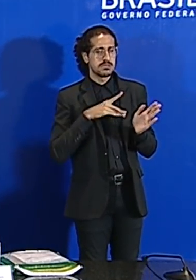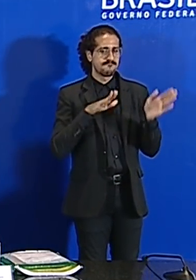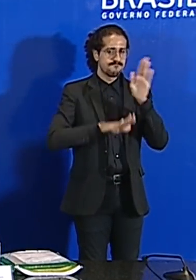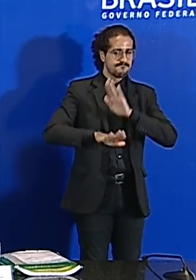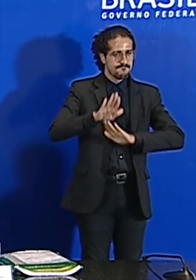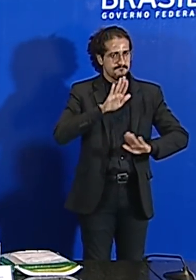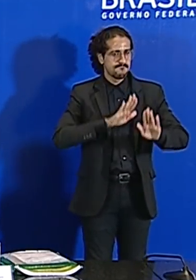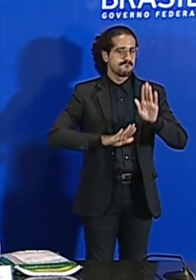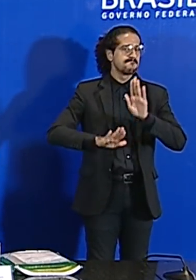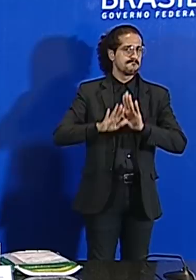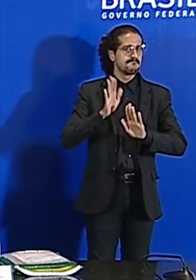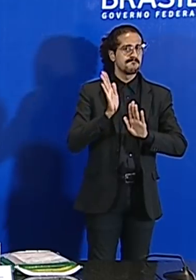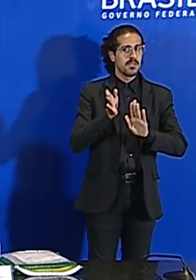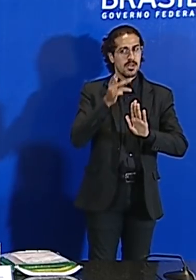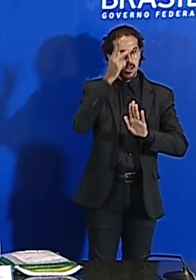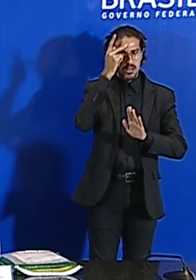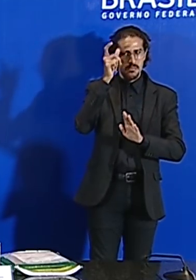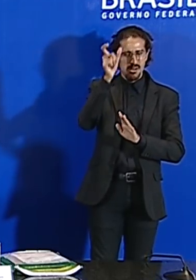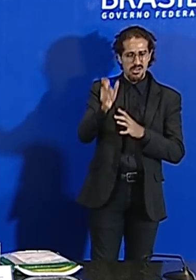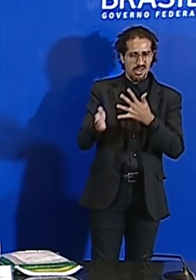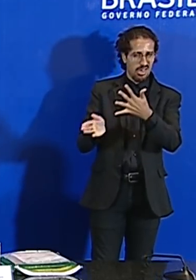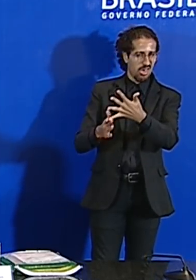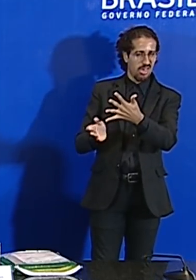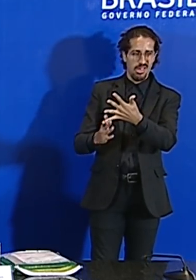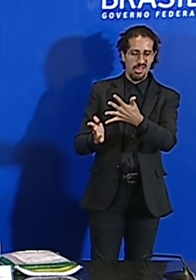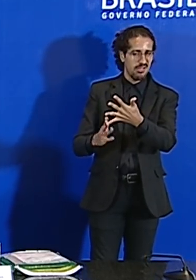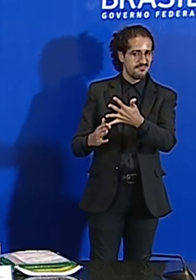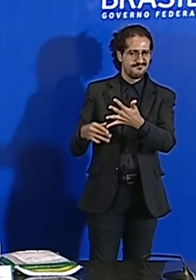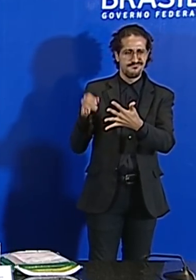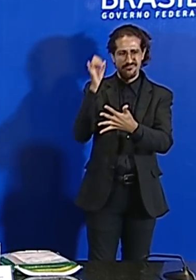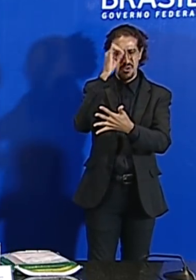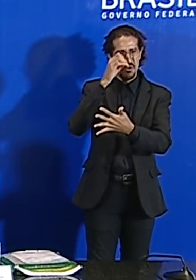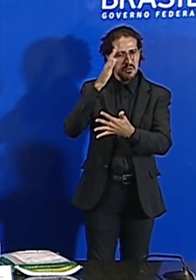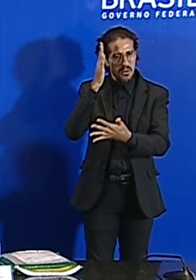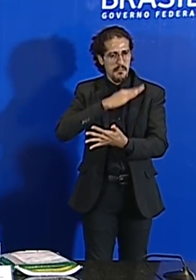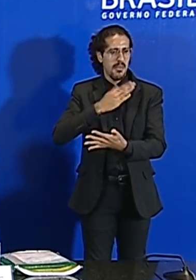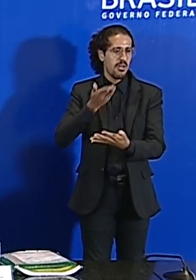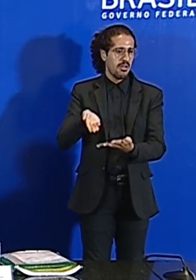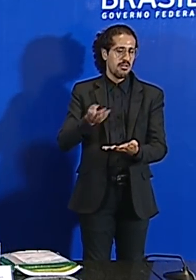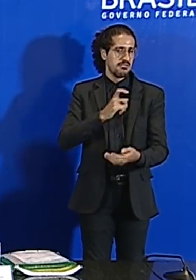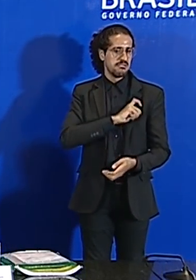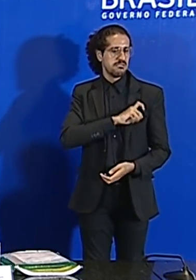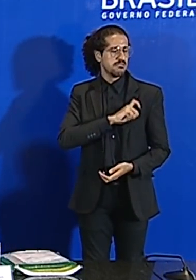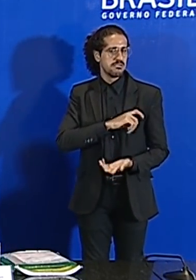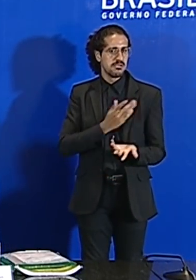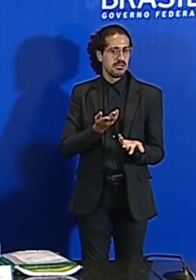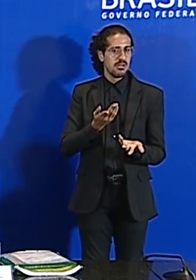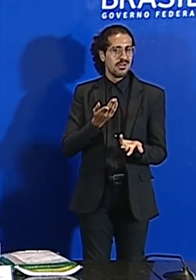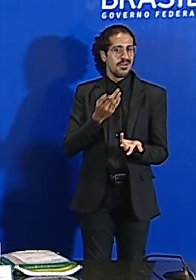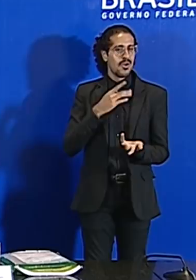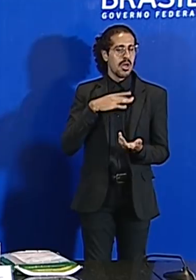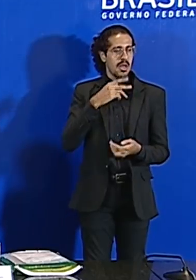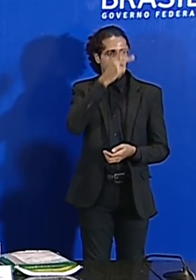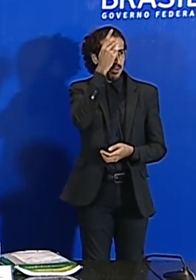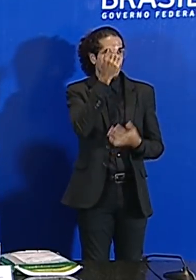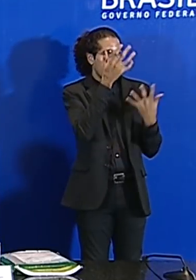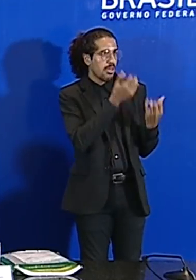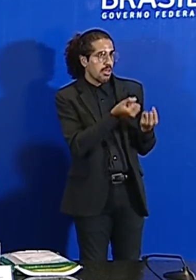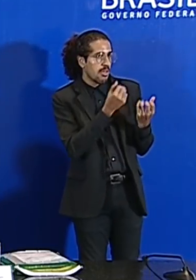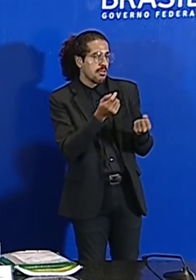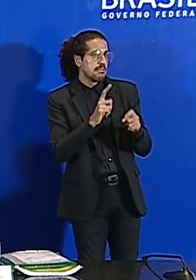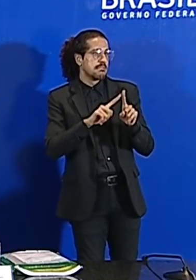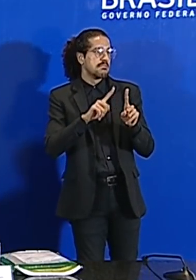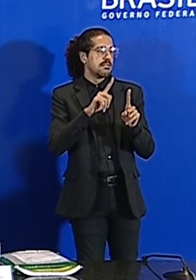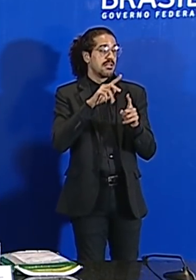cuidado. Uma pessoa baixa, uma pessoa vil, uma pessoa má, que abusou da confiança dos outros,